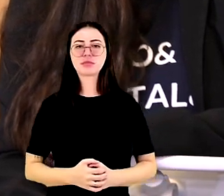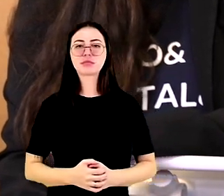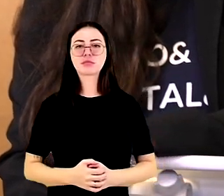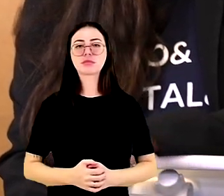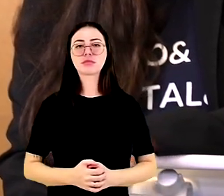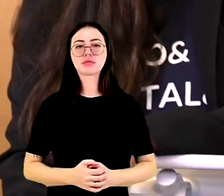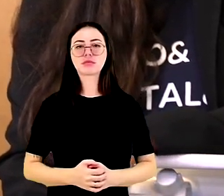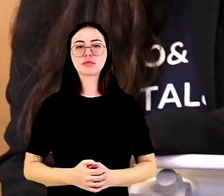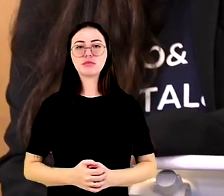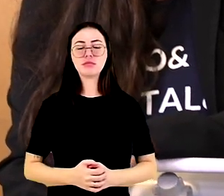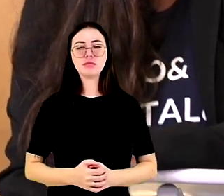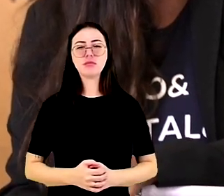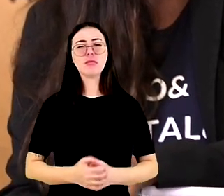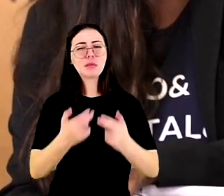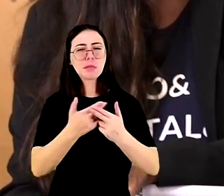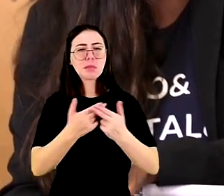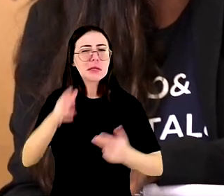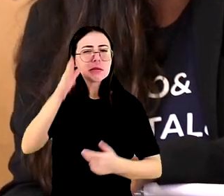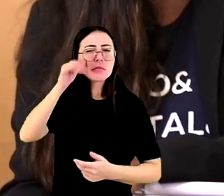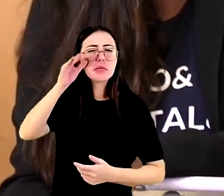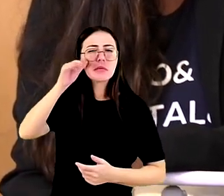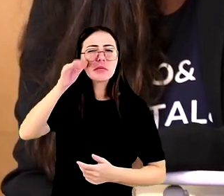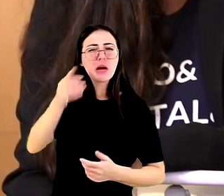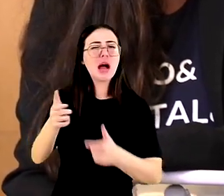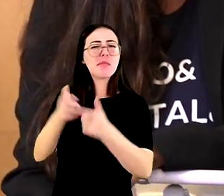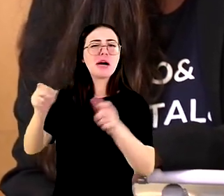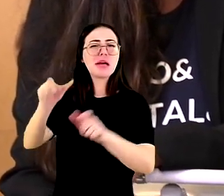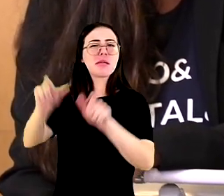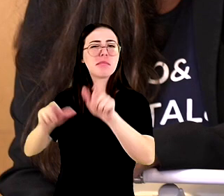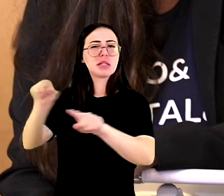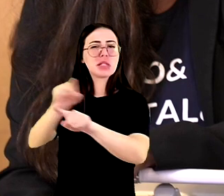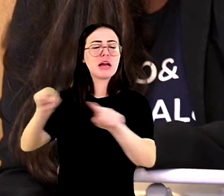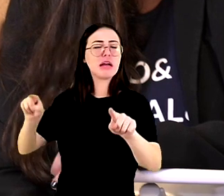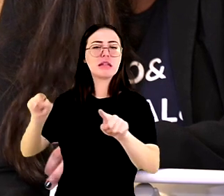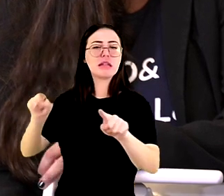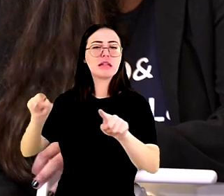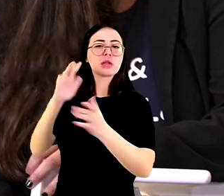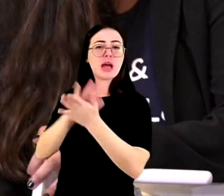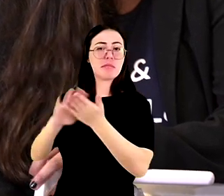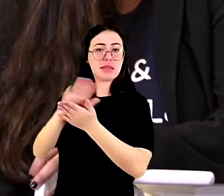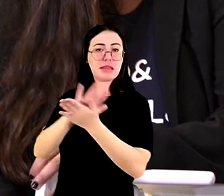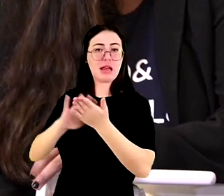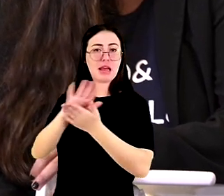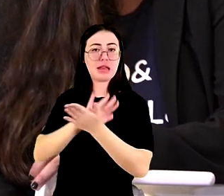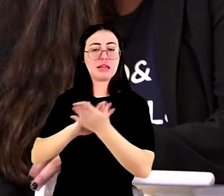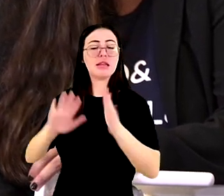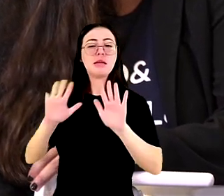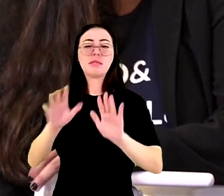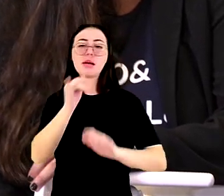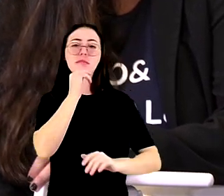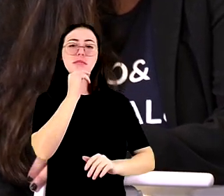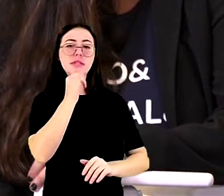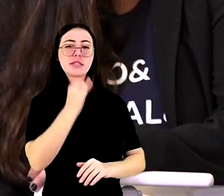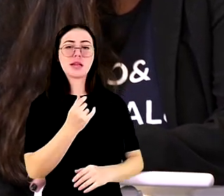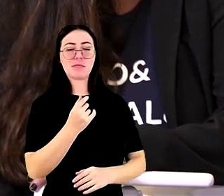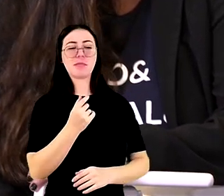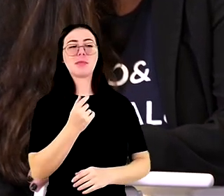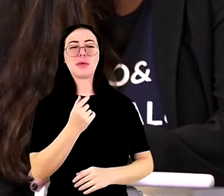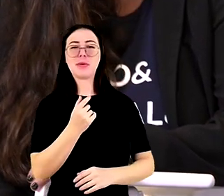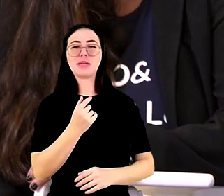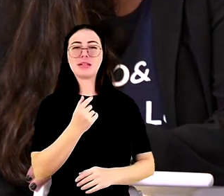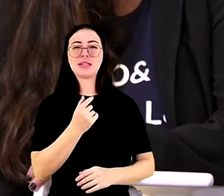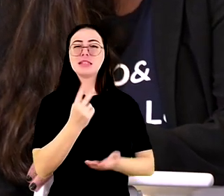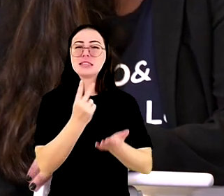Uma coisa curiosa que muita gente não sabe é que, apesar do SUS aqui no Brasil, cerca de 56% de todo o gasto que é feito